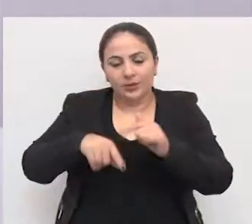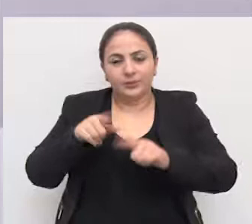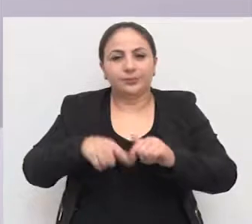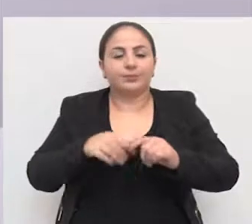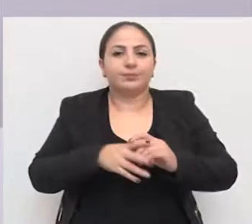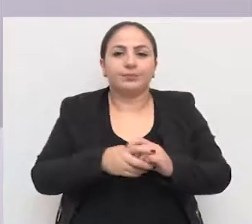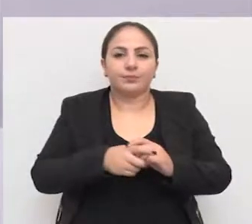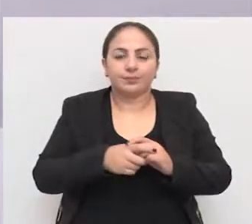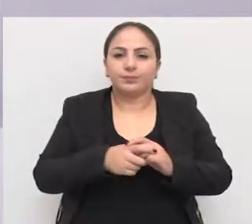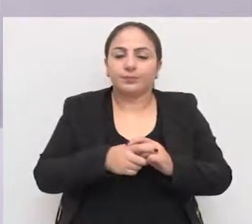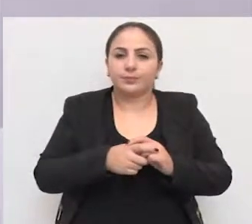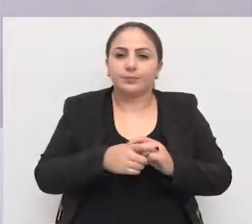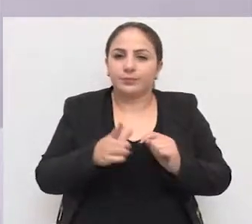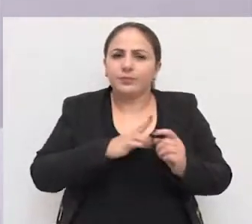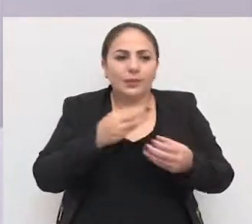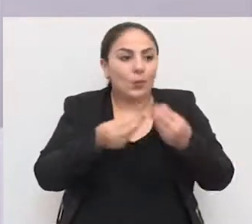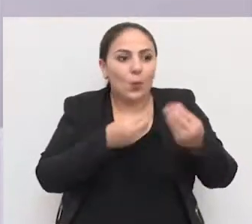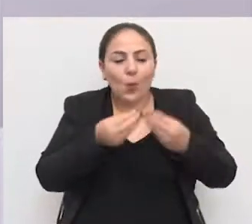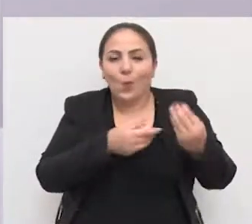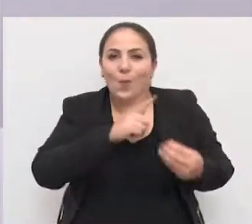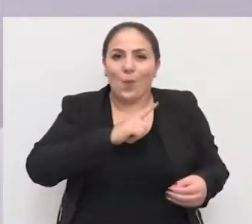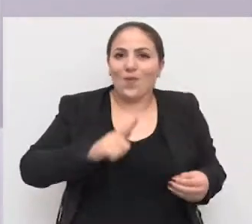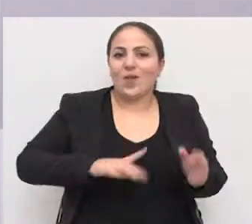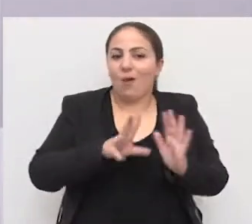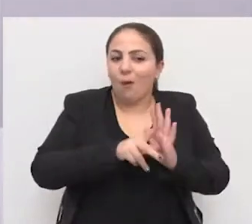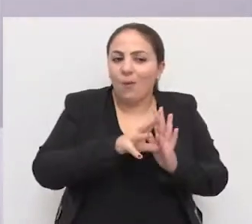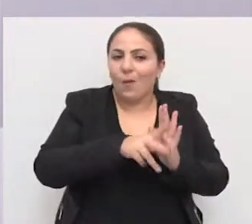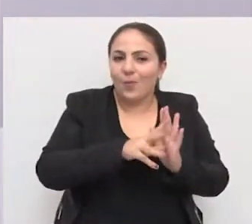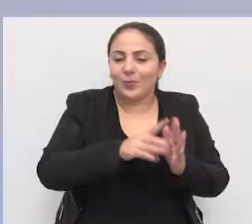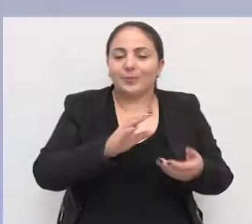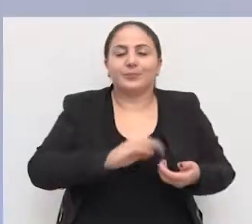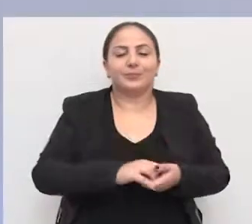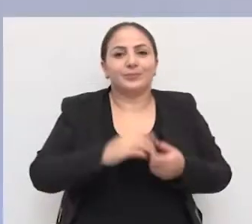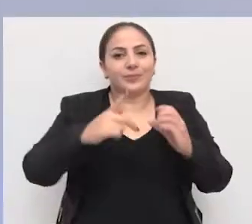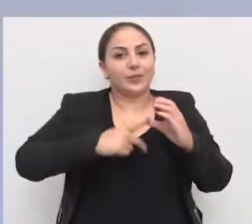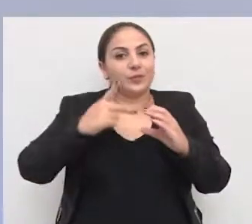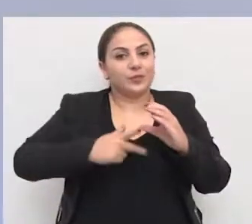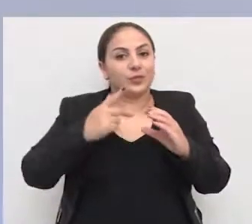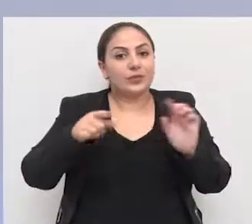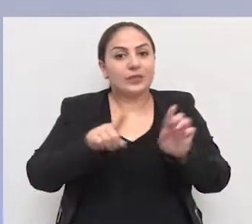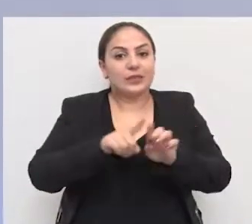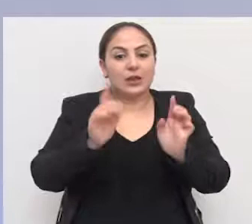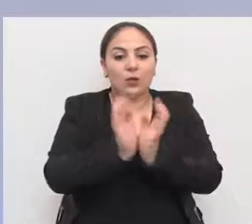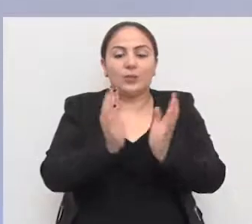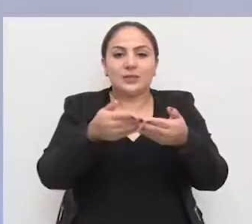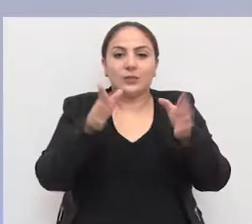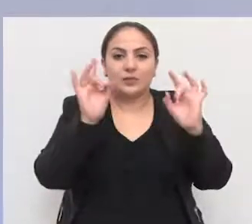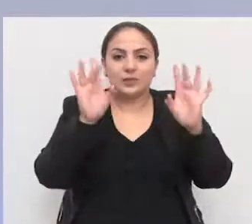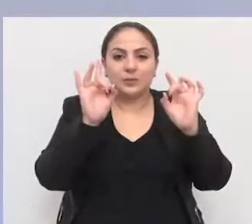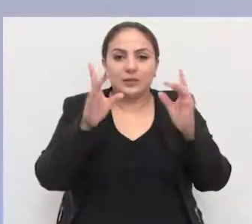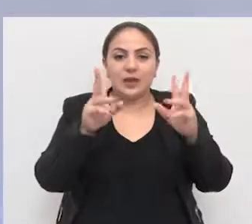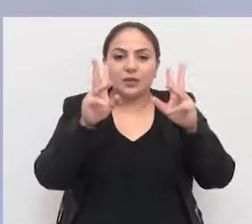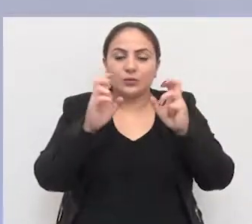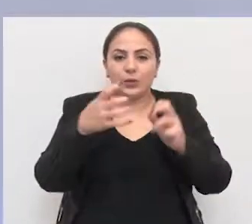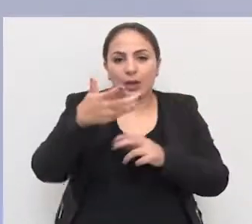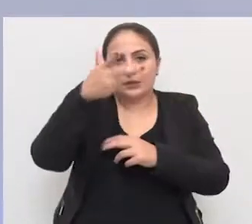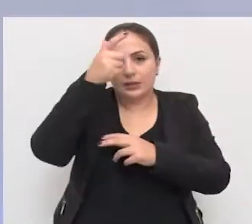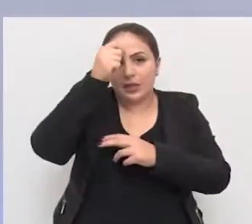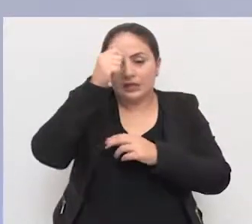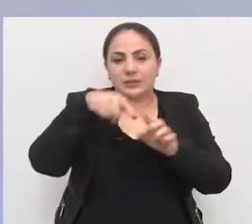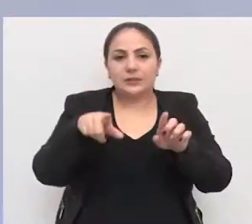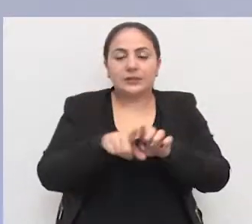sobre esse serviço. Tá vendo como o governo nos rouba? Câmara de Vereadores terá comissão especial